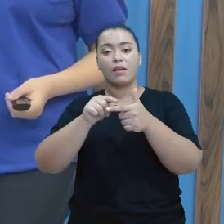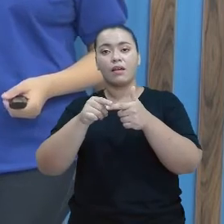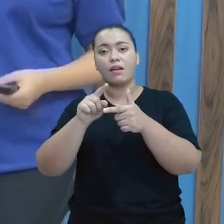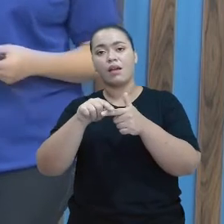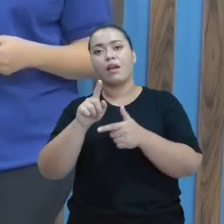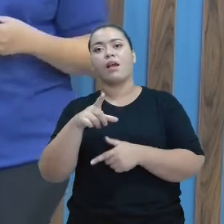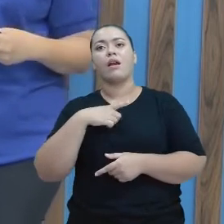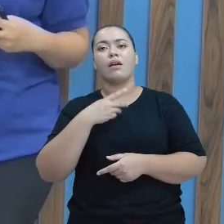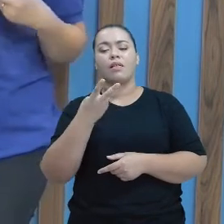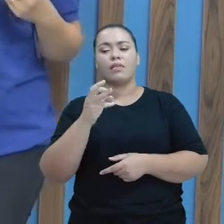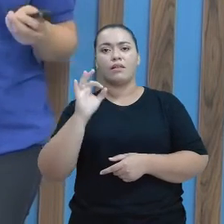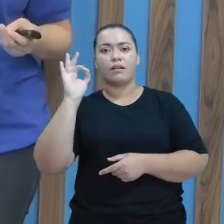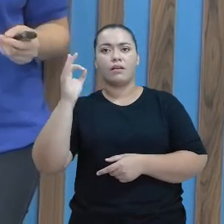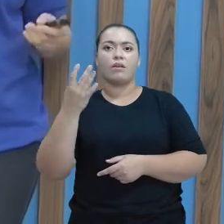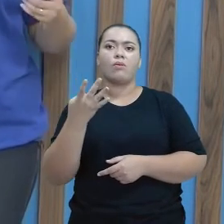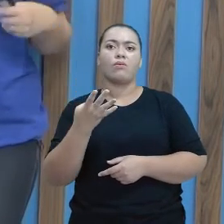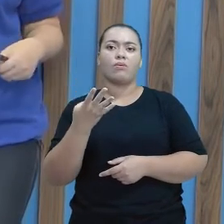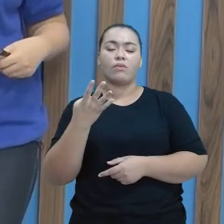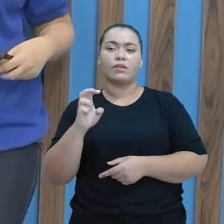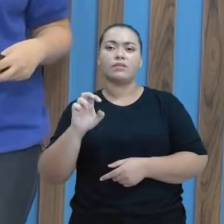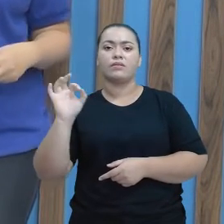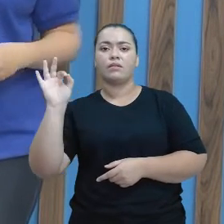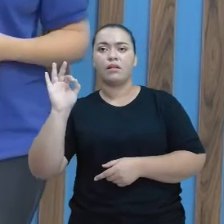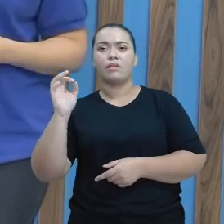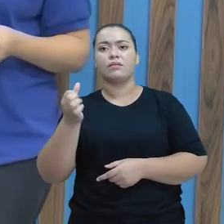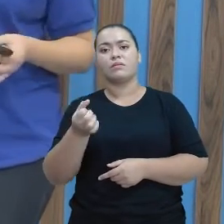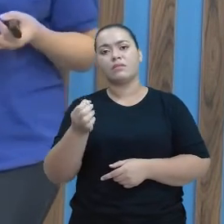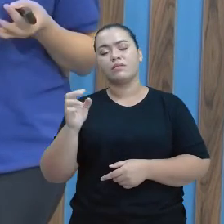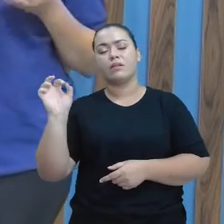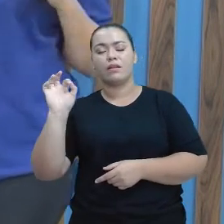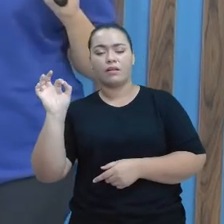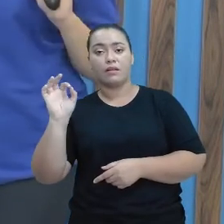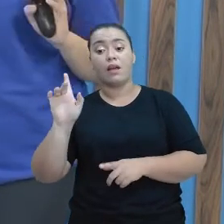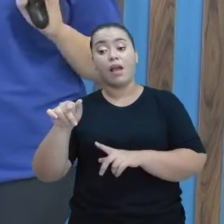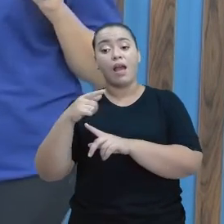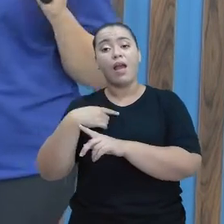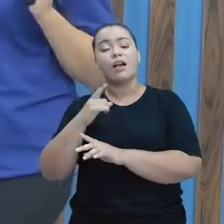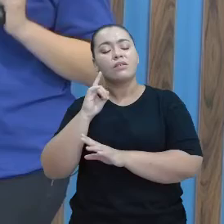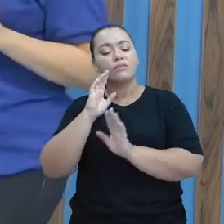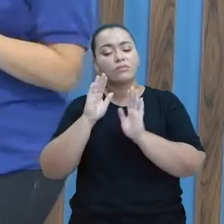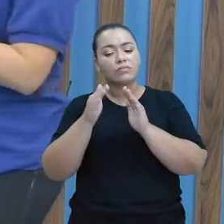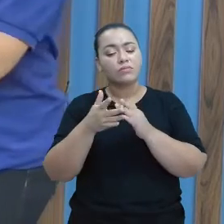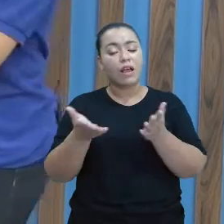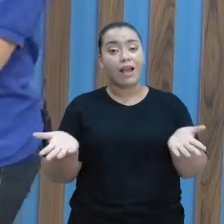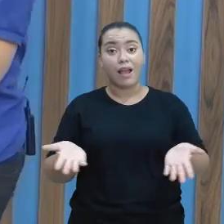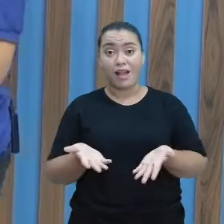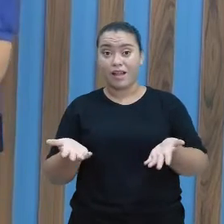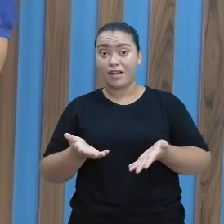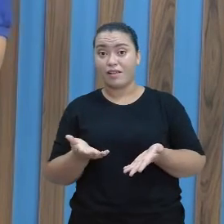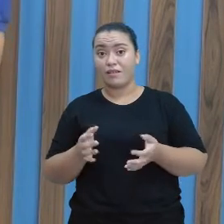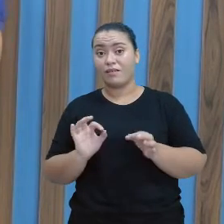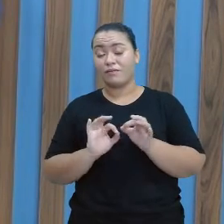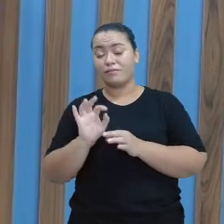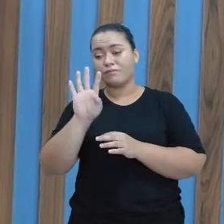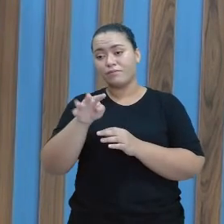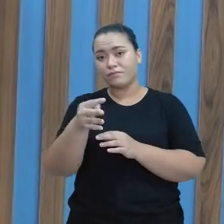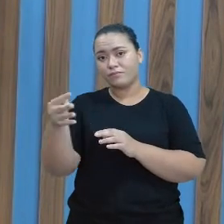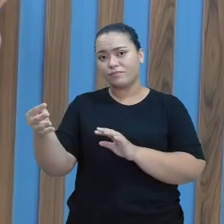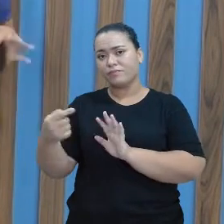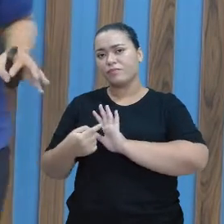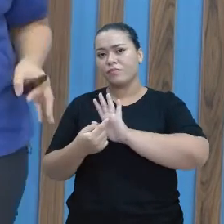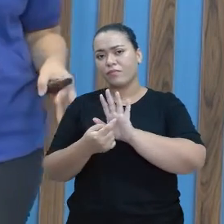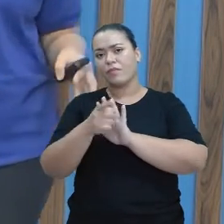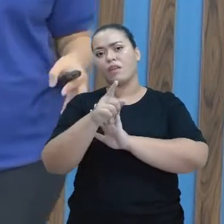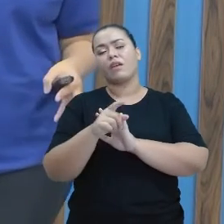várias maneiras de a gente poder justificar esses valores, mas a gente só vai se ater, nesse momento, à confecção da tabela e usar